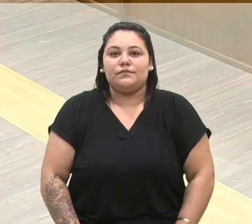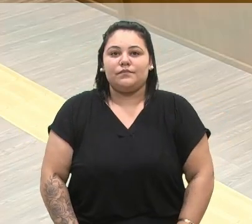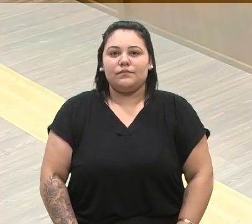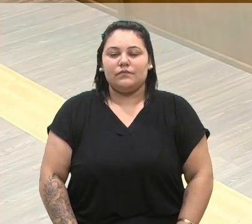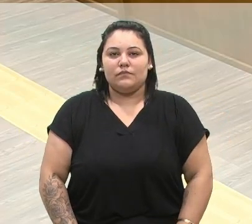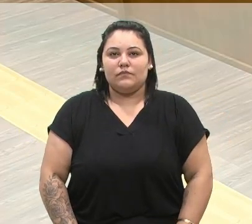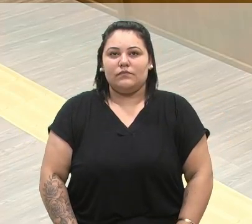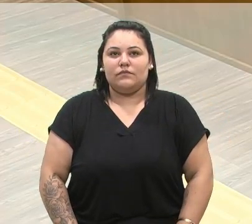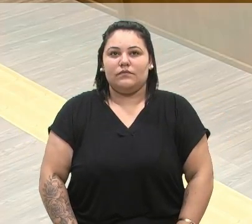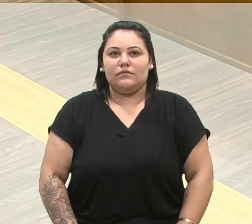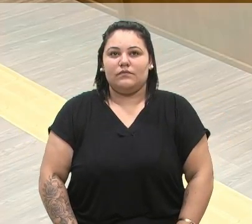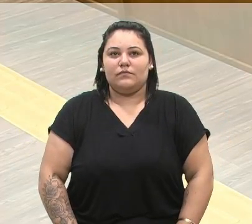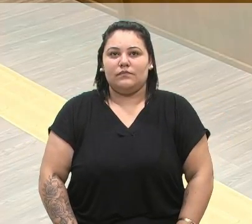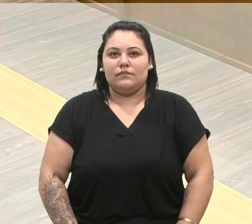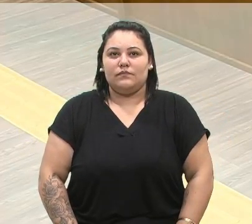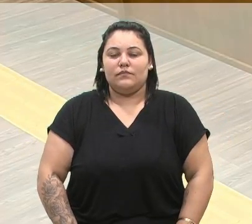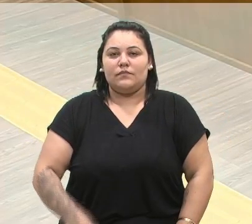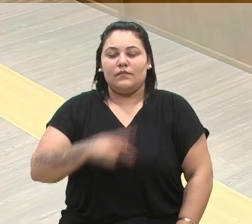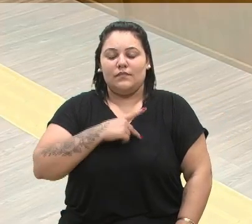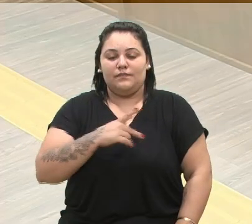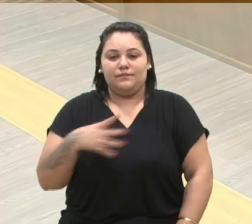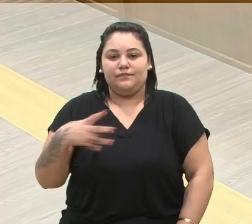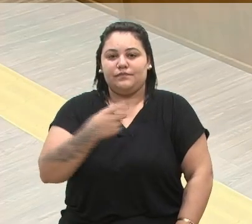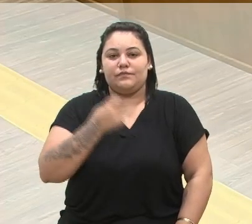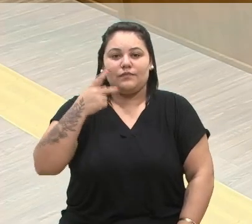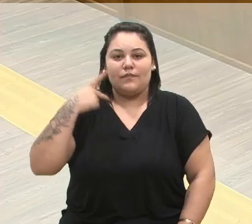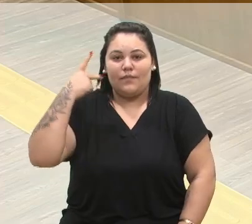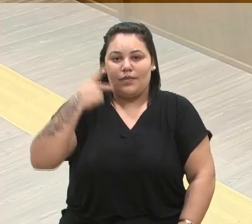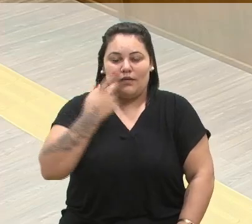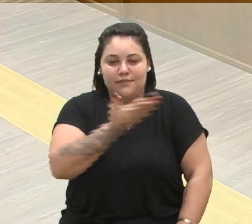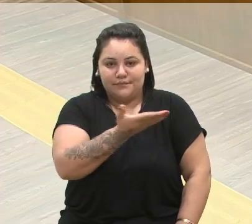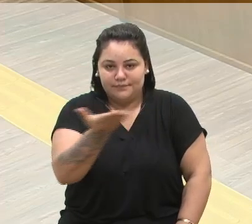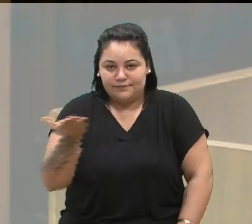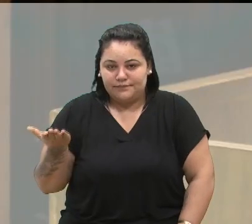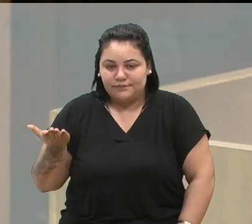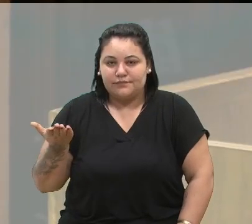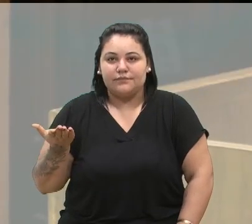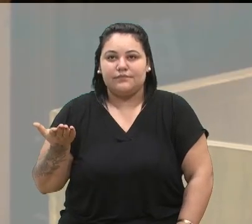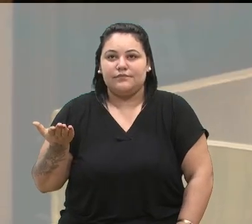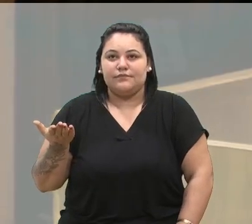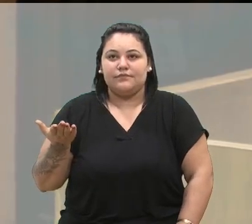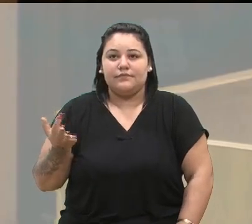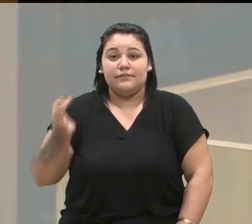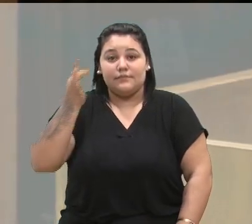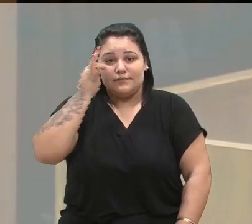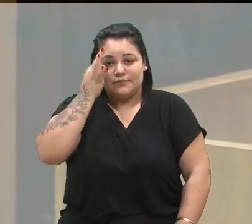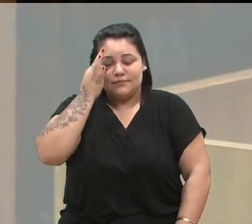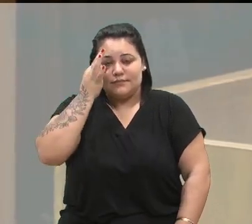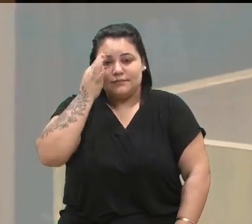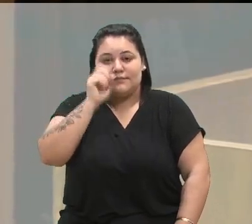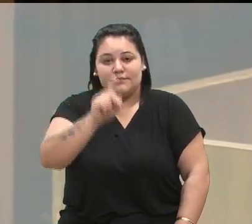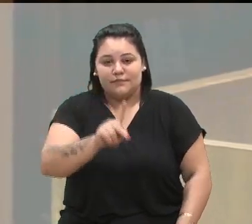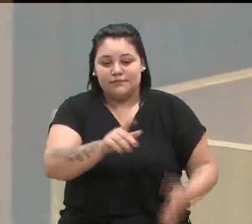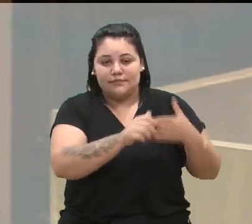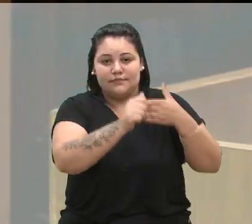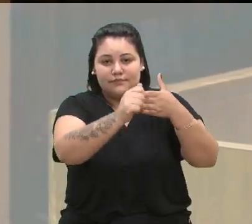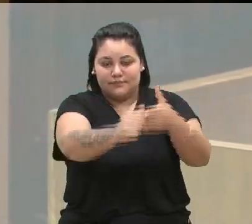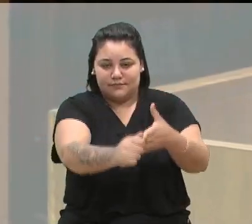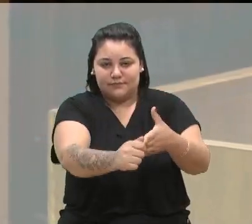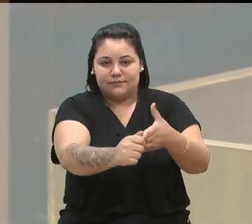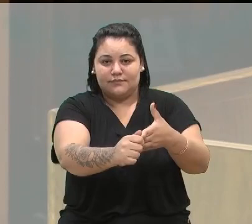Senhora presidente, nobres pares, colegas vereadores, a todos aqueles que nos acompanham presencialmente aqui